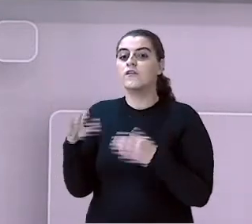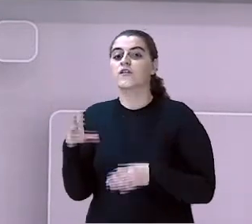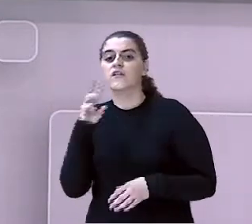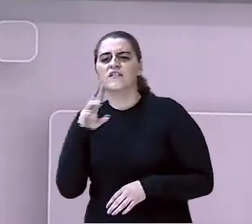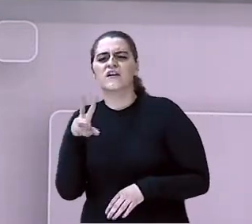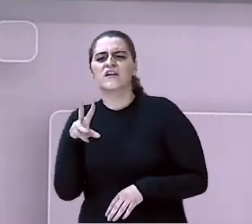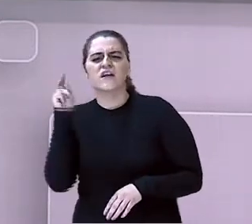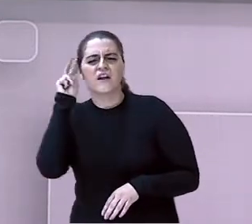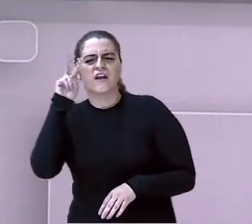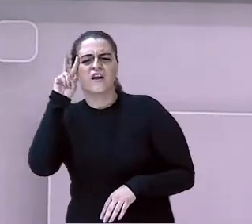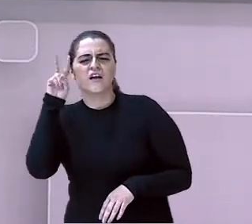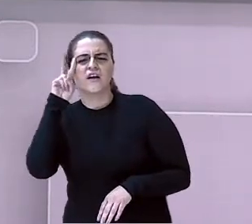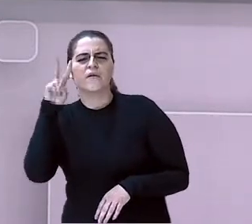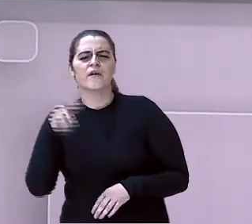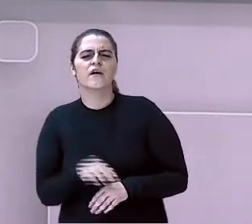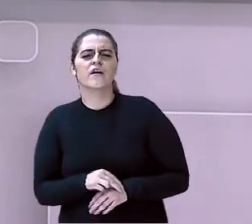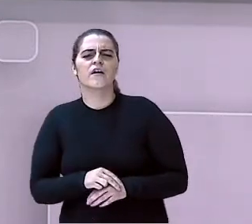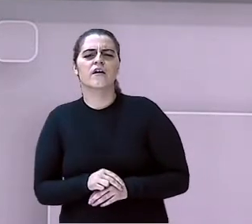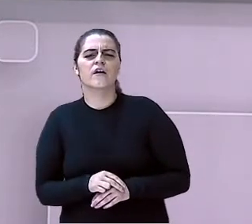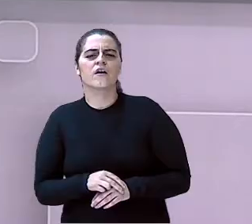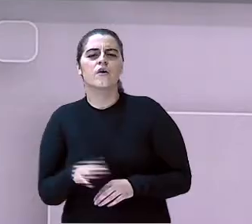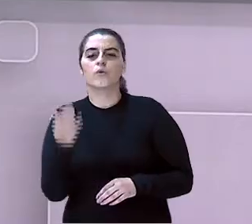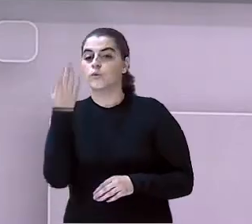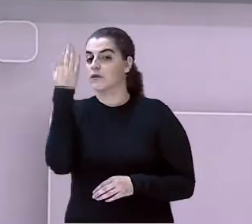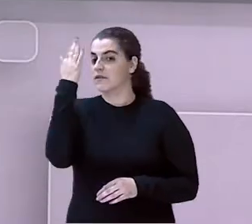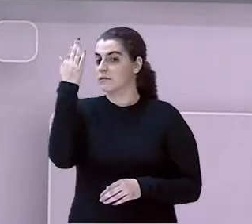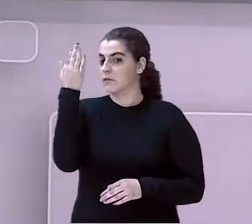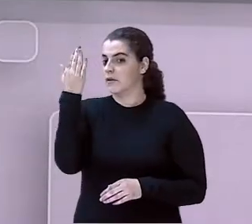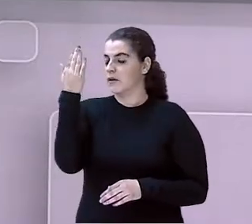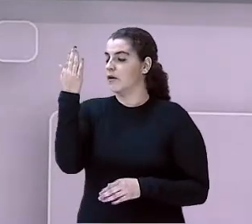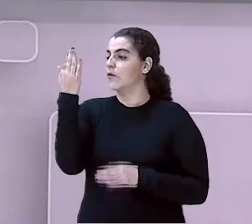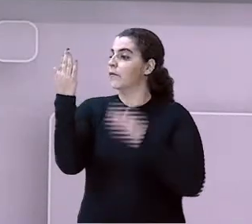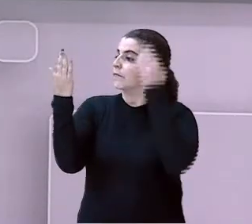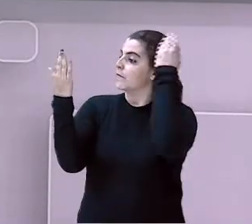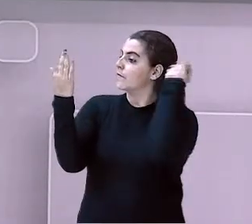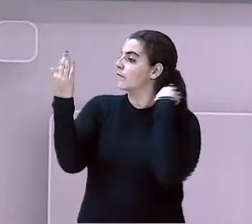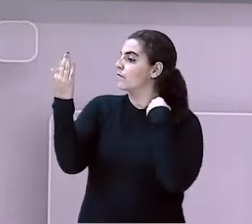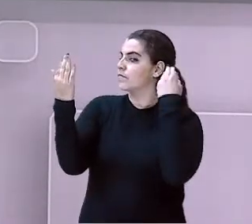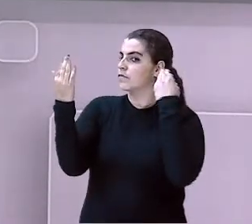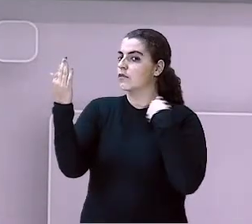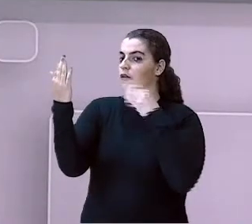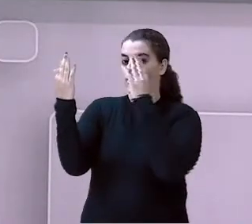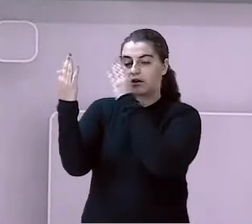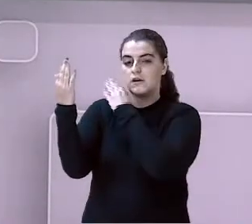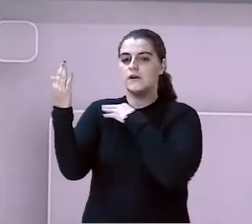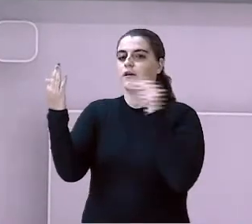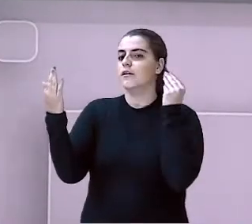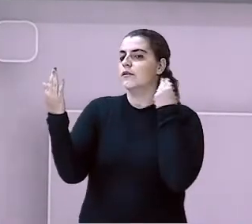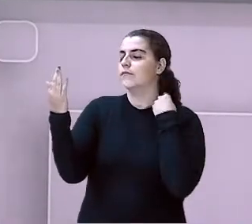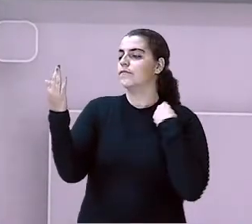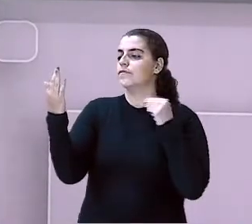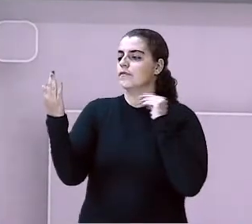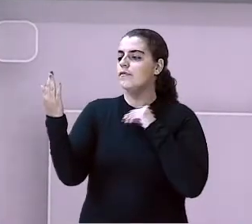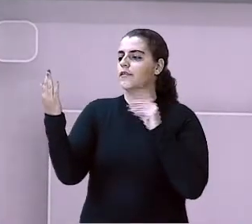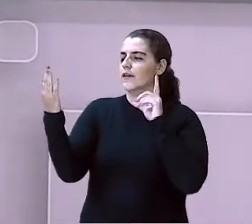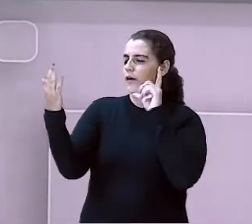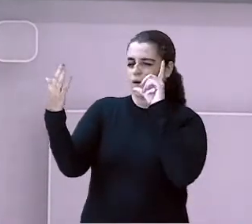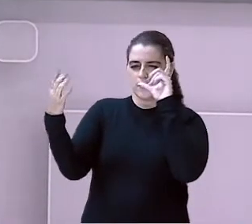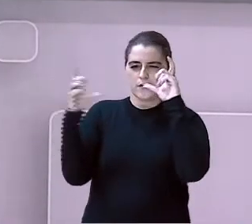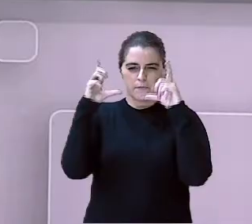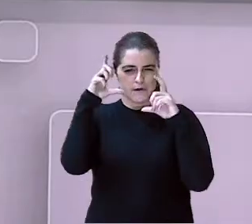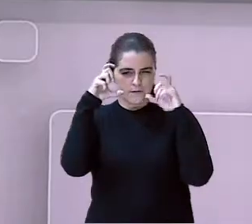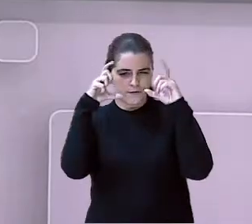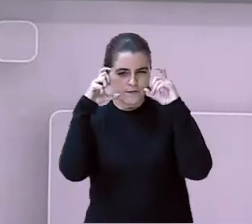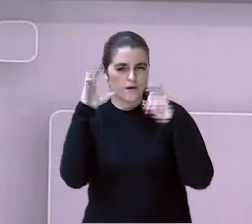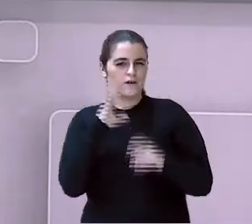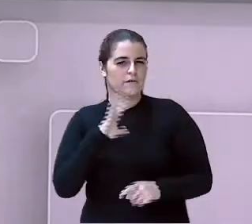lembra? O exemplo do espelho, né? Você está em casa, quer ficar bonita, quer colocar uma foto bacana no seu